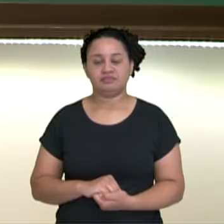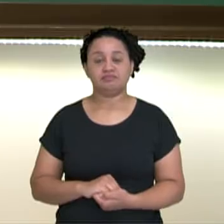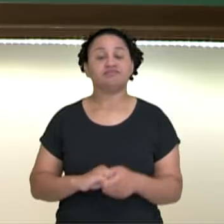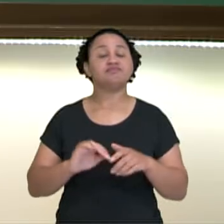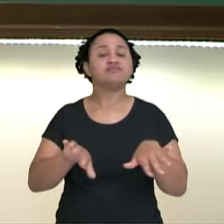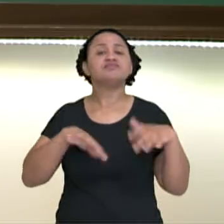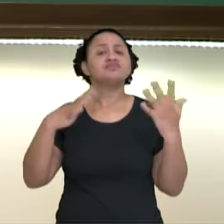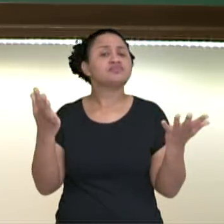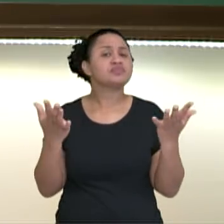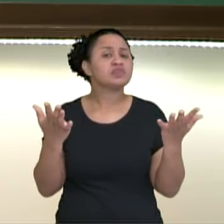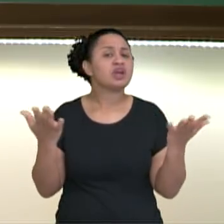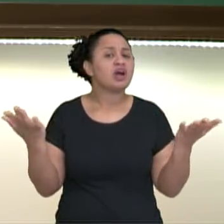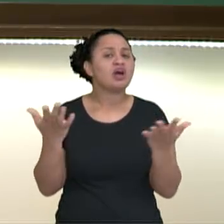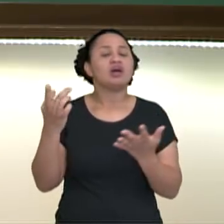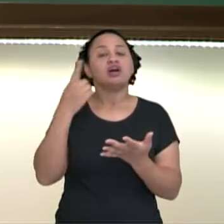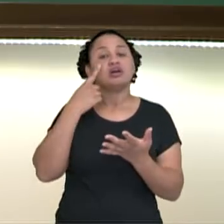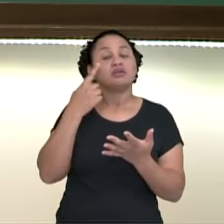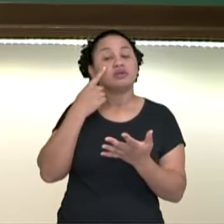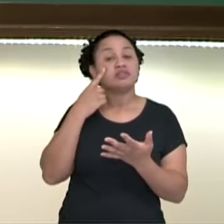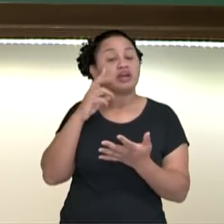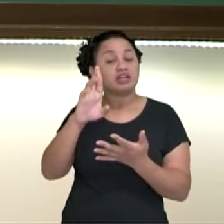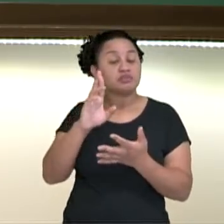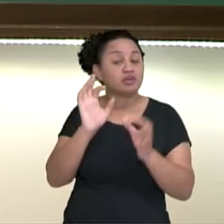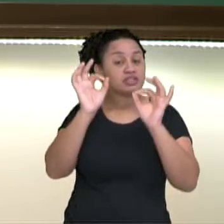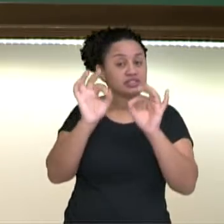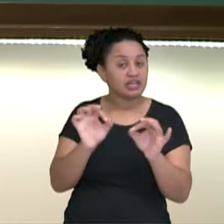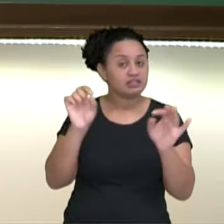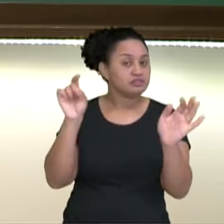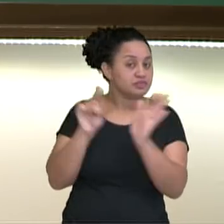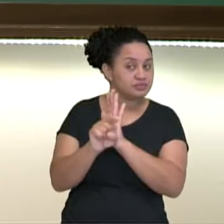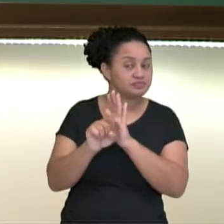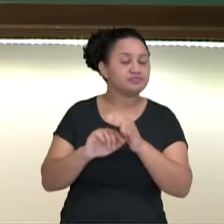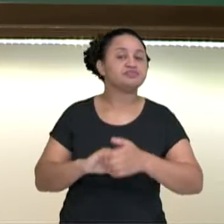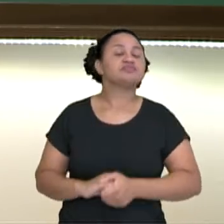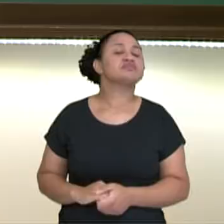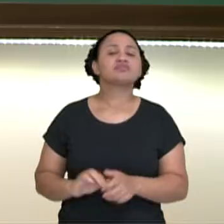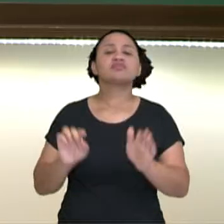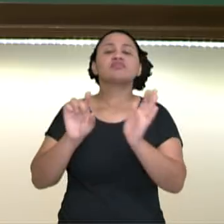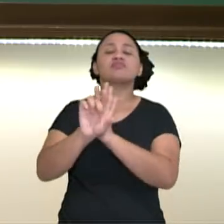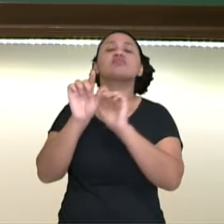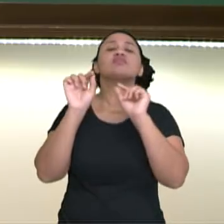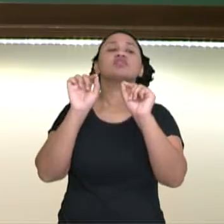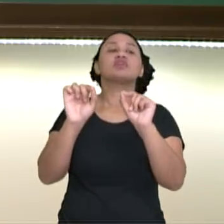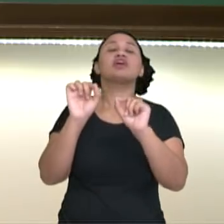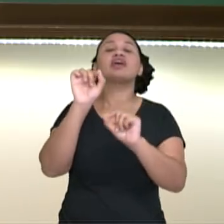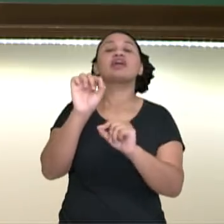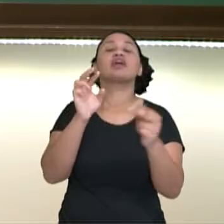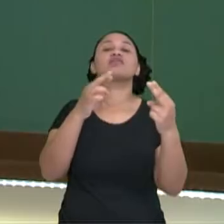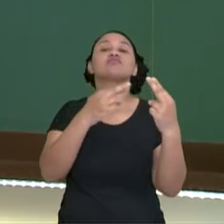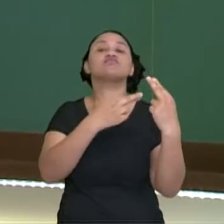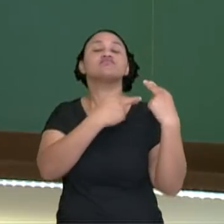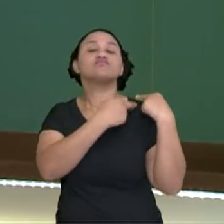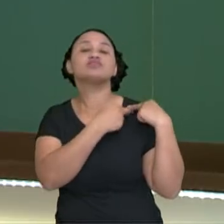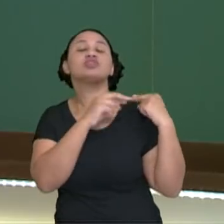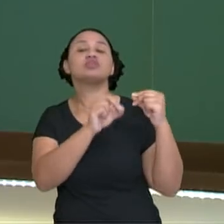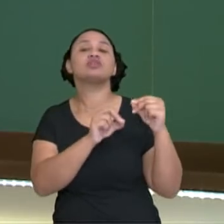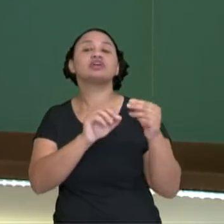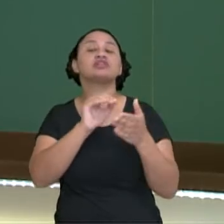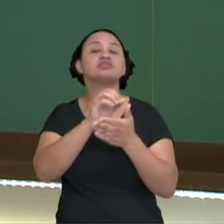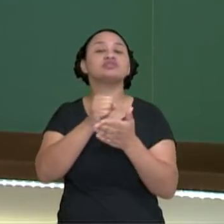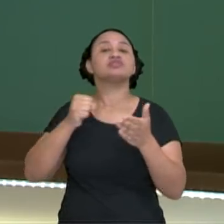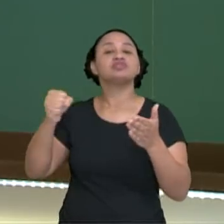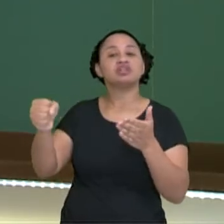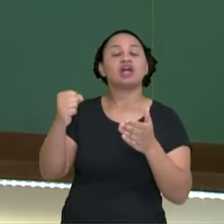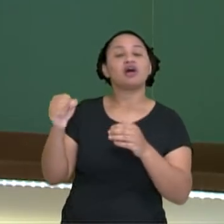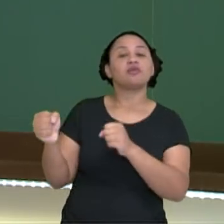E aí, pessoal, vamos ver qual é a resposta correta do quiz? A pergunta era: quem foi o responsável pela retirada